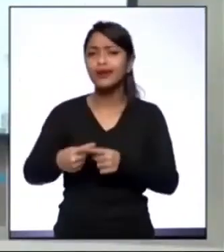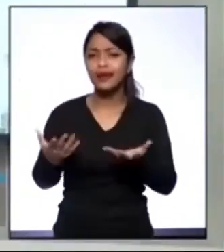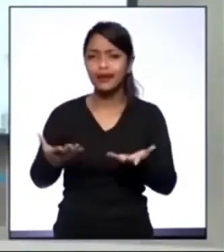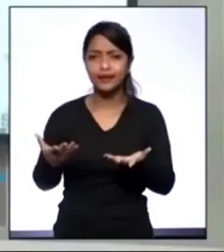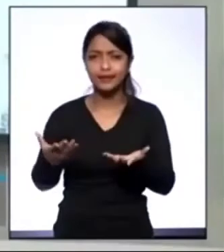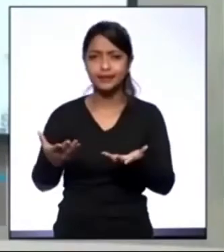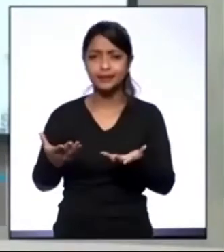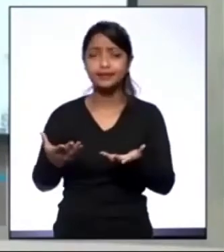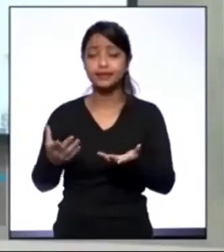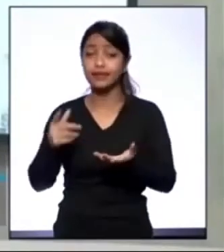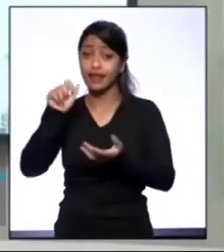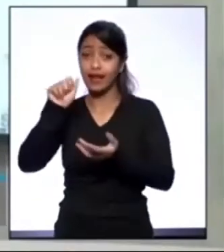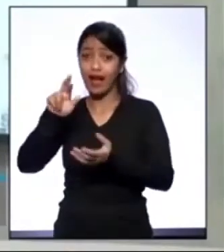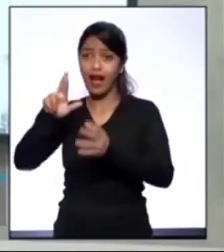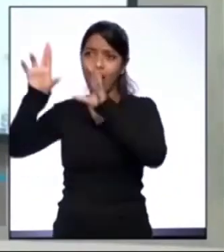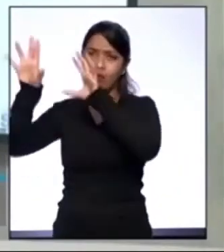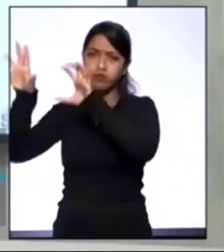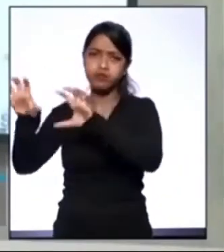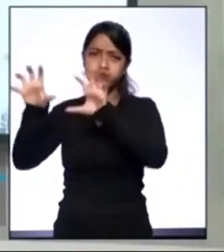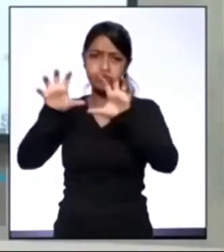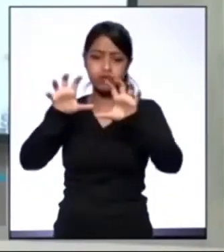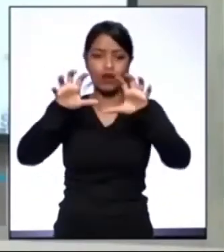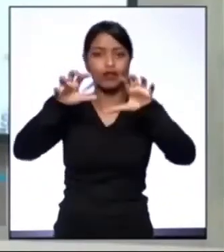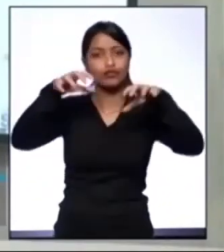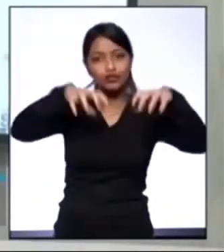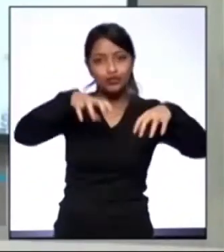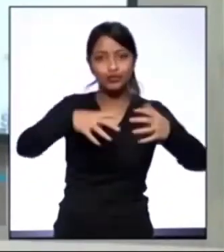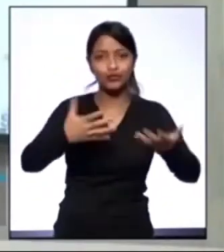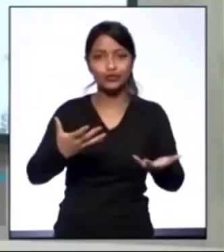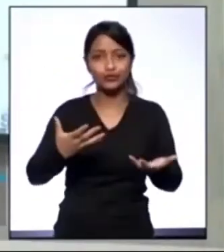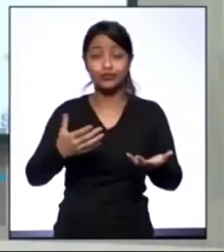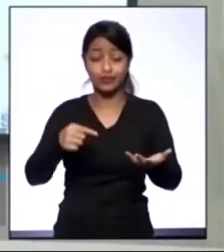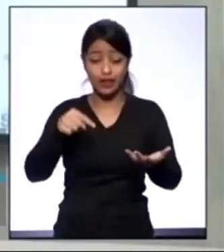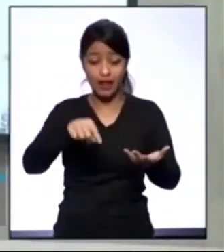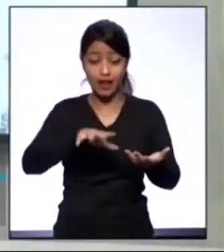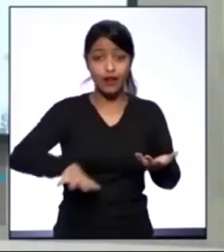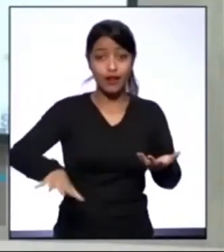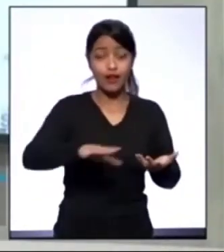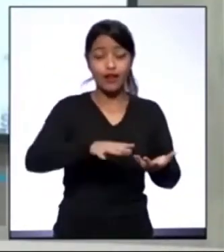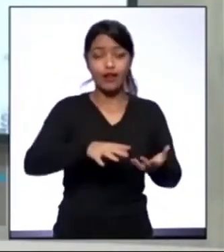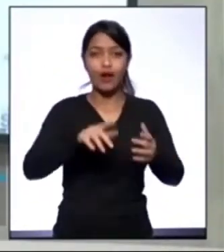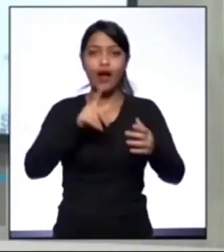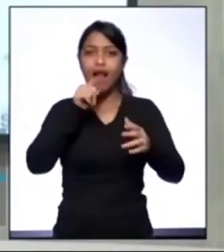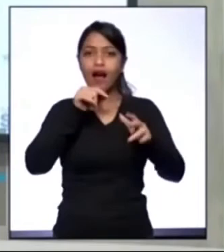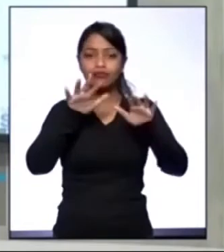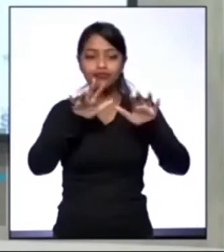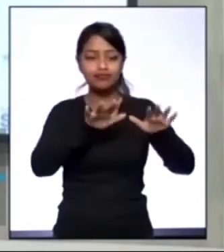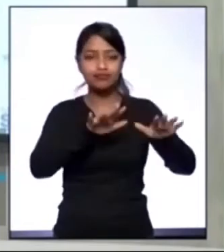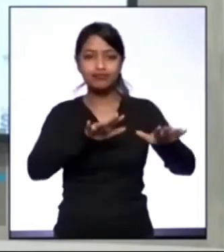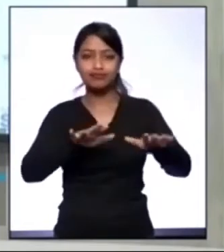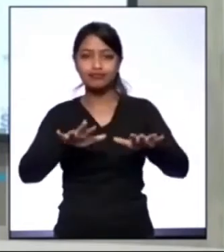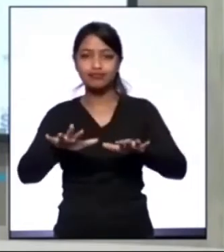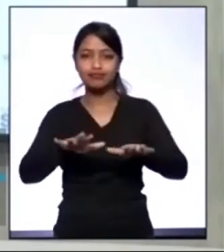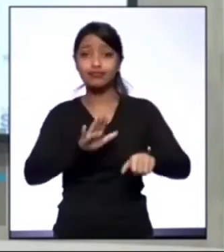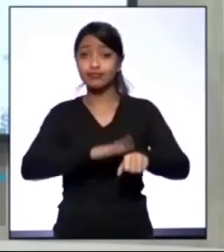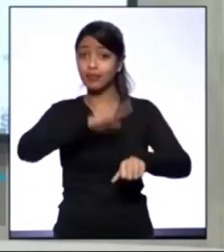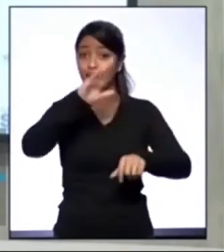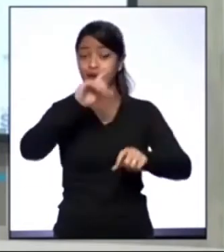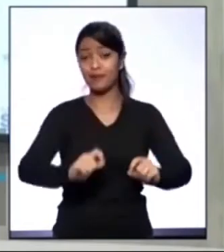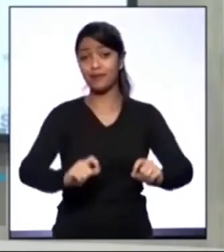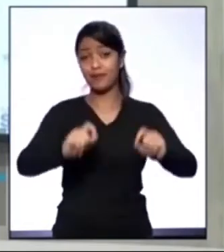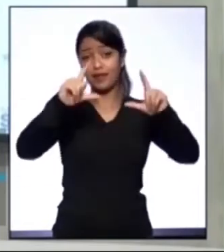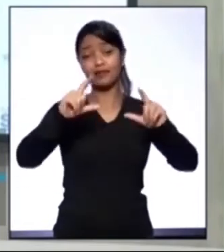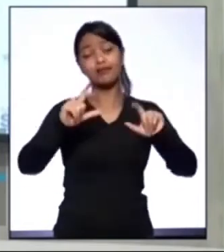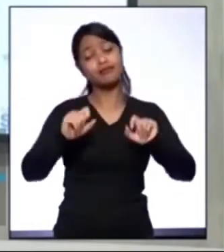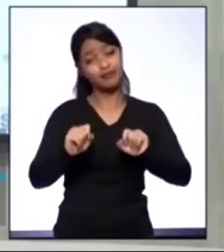formação de chuvas, disponibilizando maior umidade naquela região. Então, nesse caso, galera, deixa eu voltar. Nesse